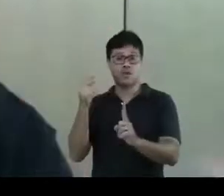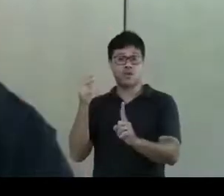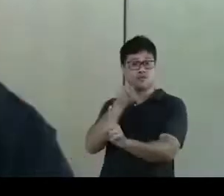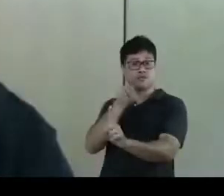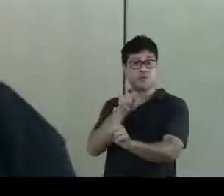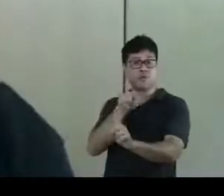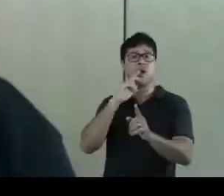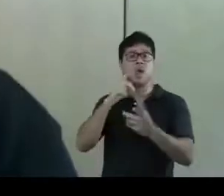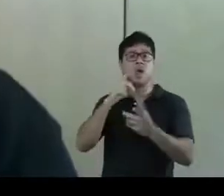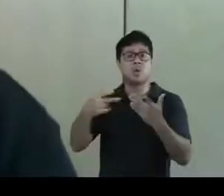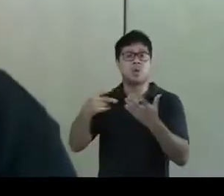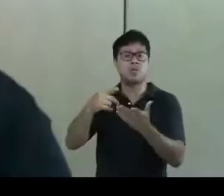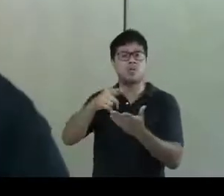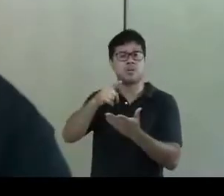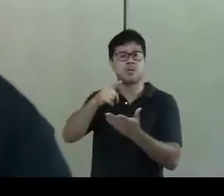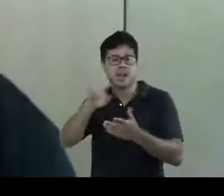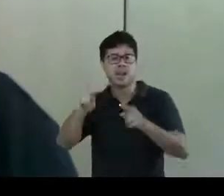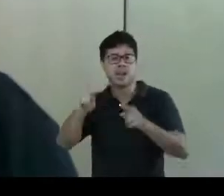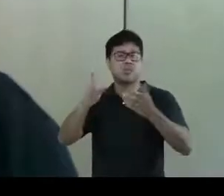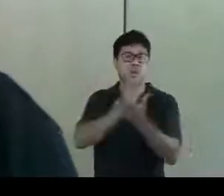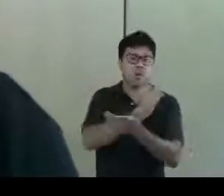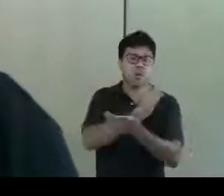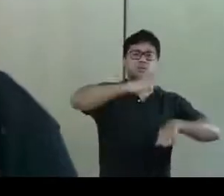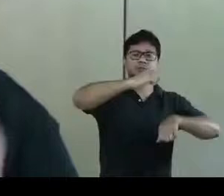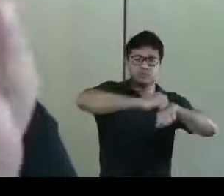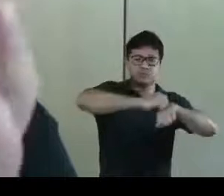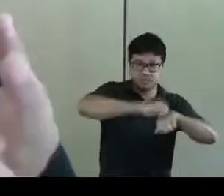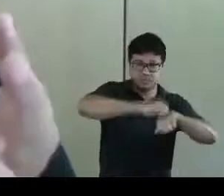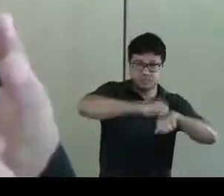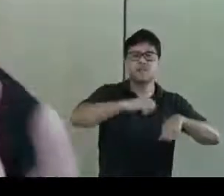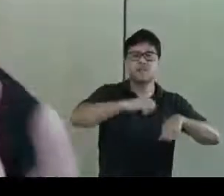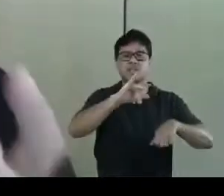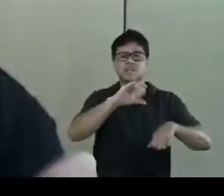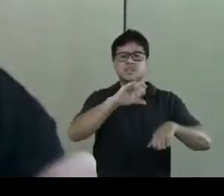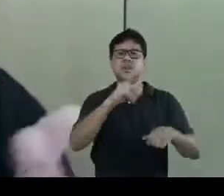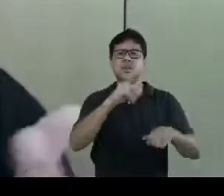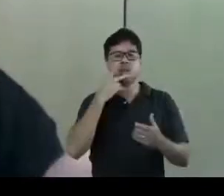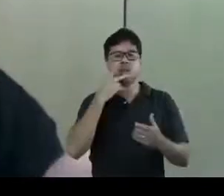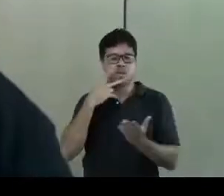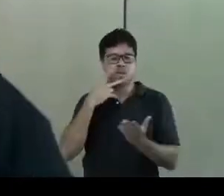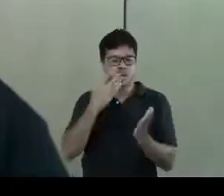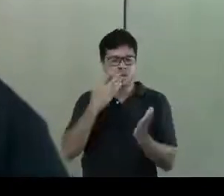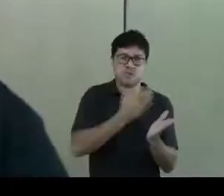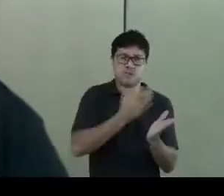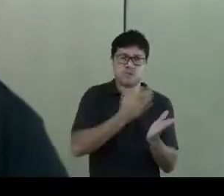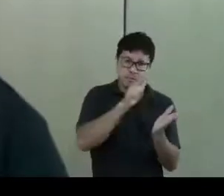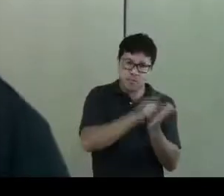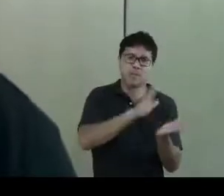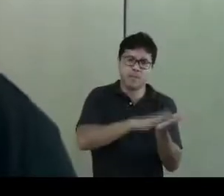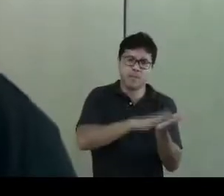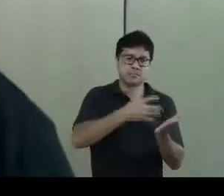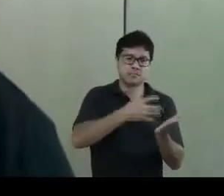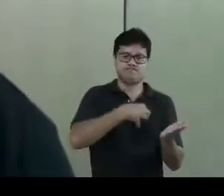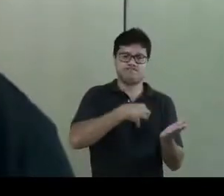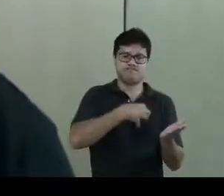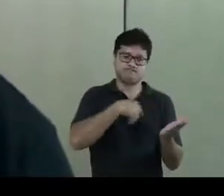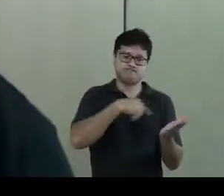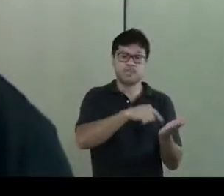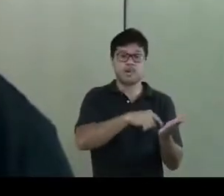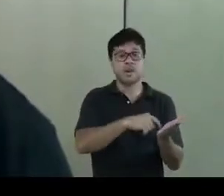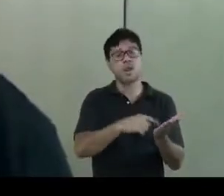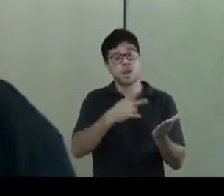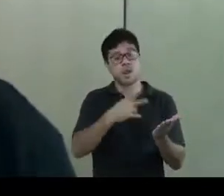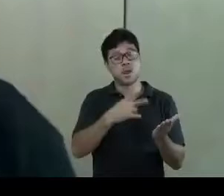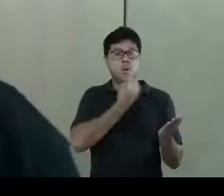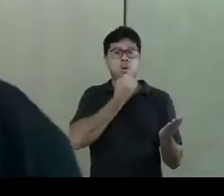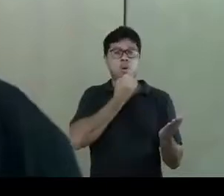vista gráficos, né, e físicos, né, do livro concreto, do livro material, né, possam ser,